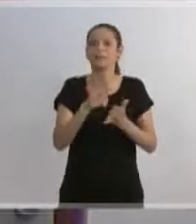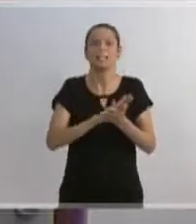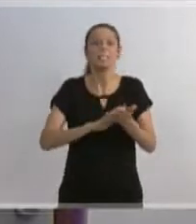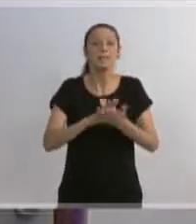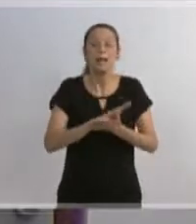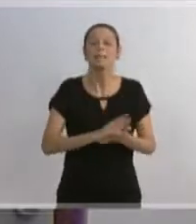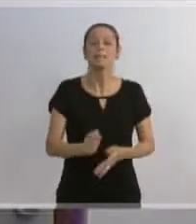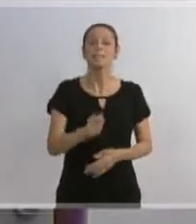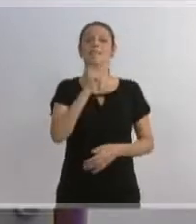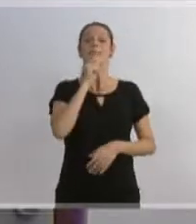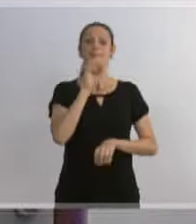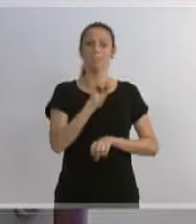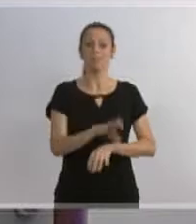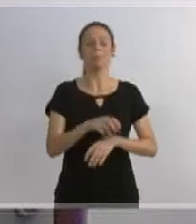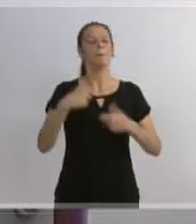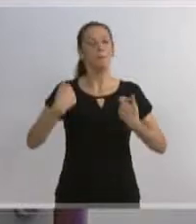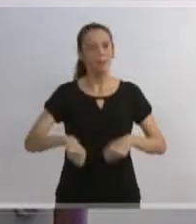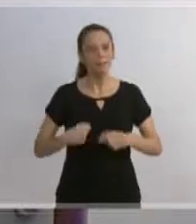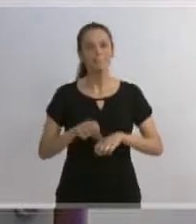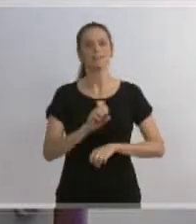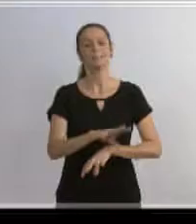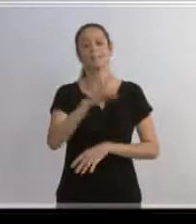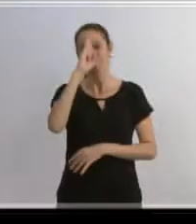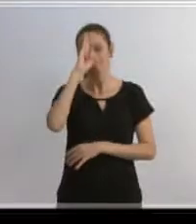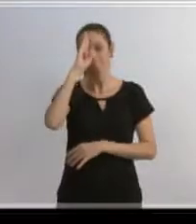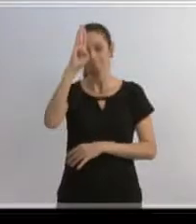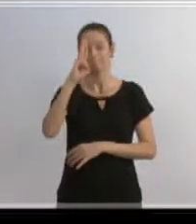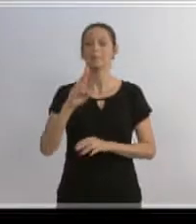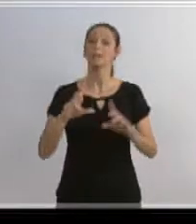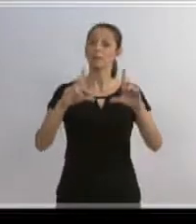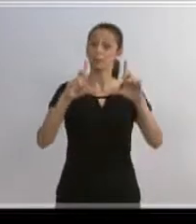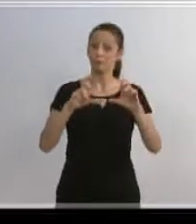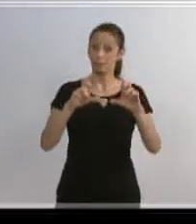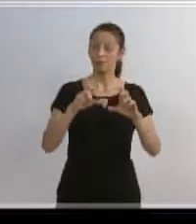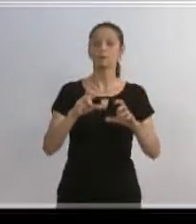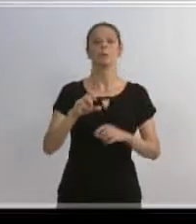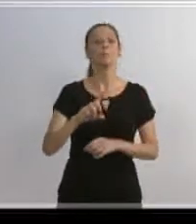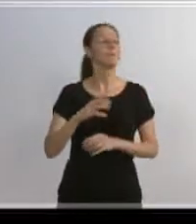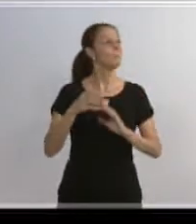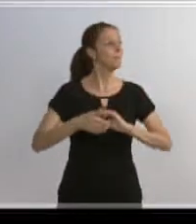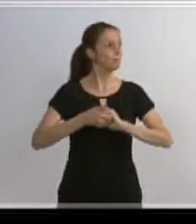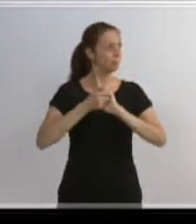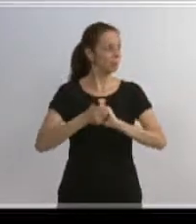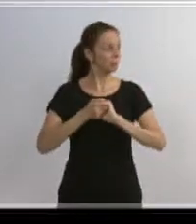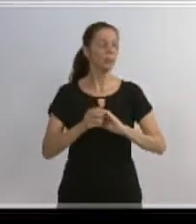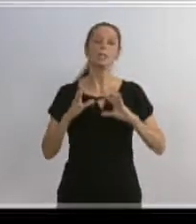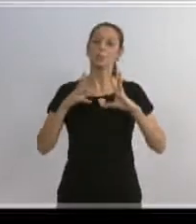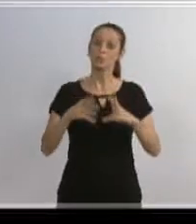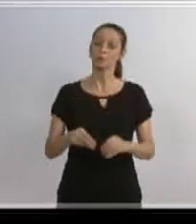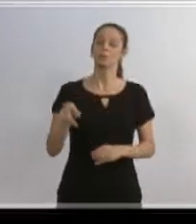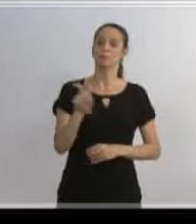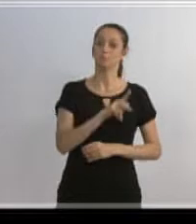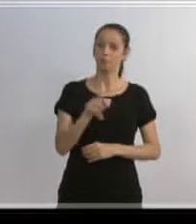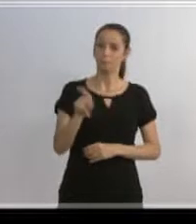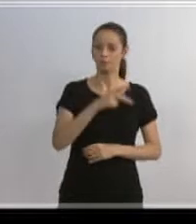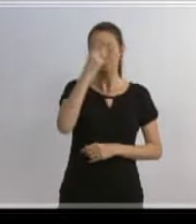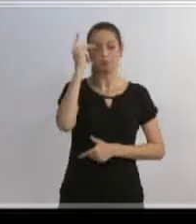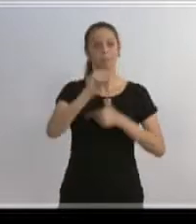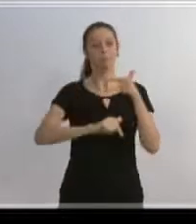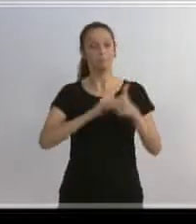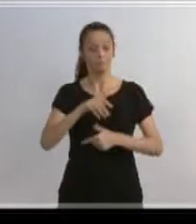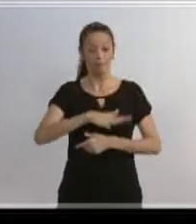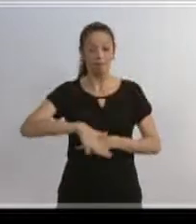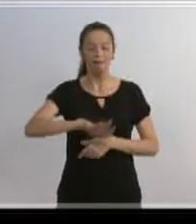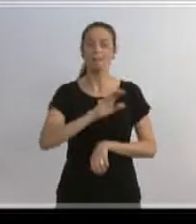Então, gostaria que o Ari soltasse as fotos ali, e as imagens do dia 28 desse mês, parabéns a todos os professores, a todos que trabalham com a educação,